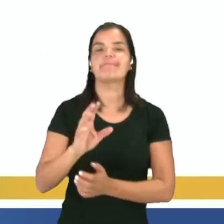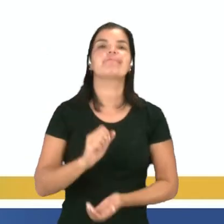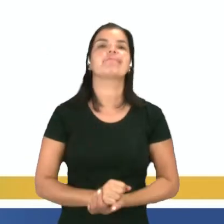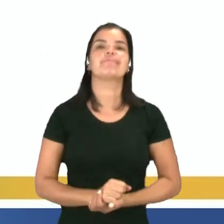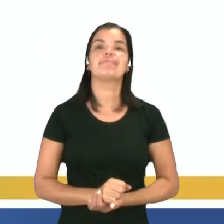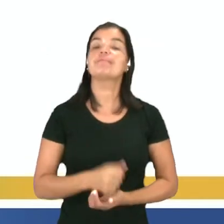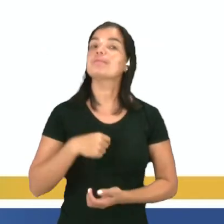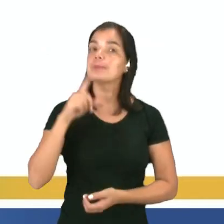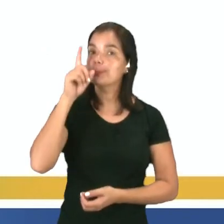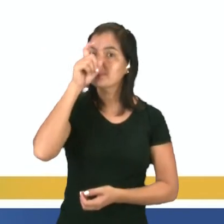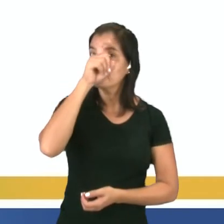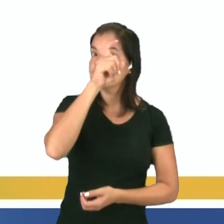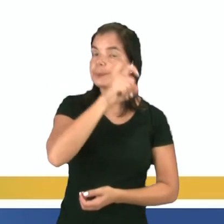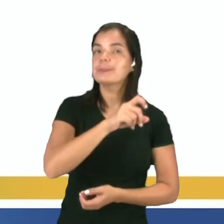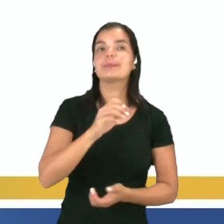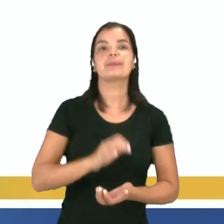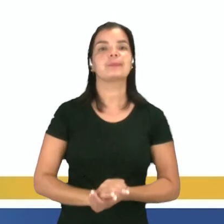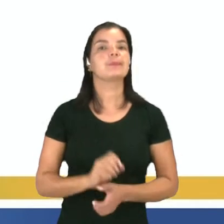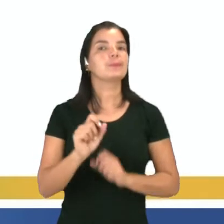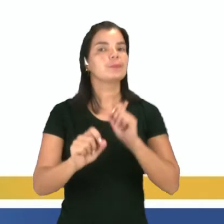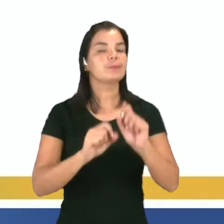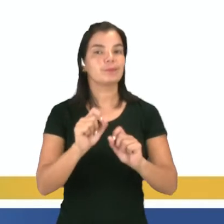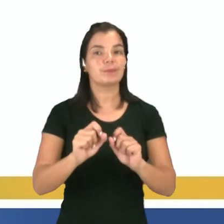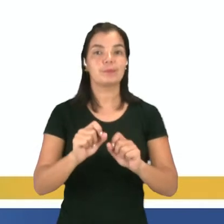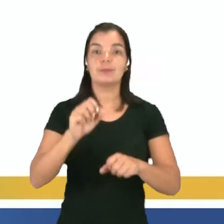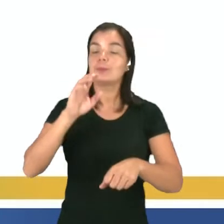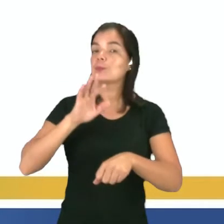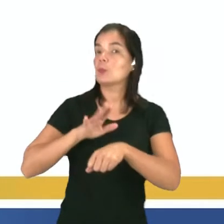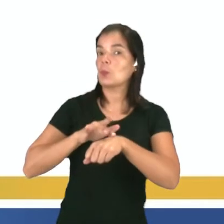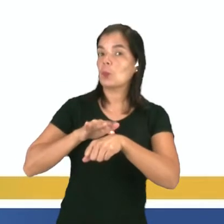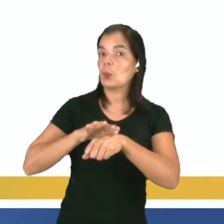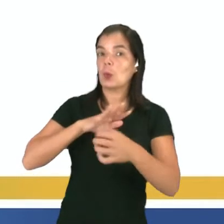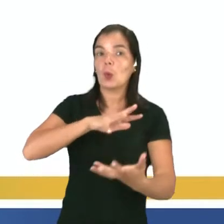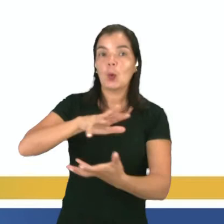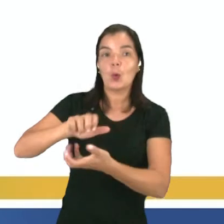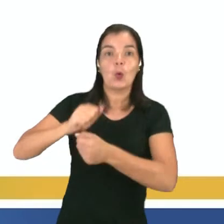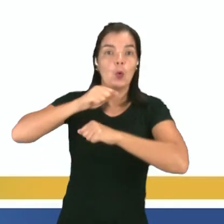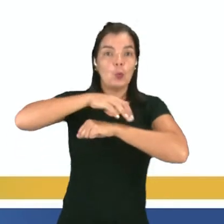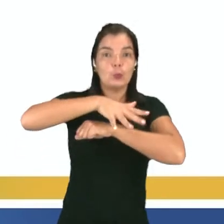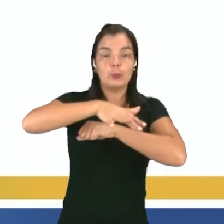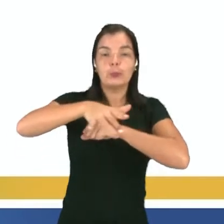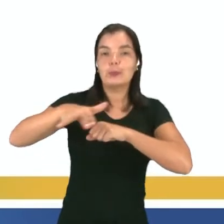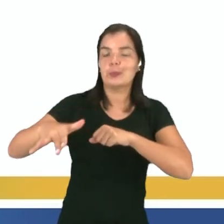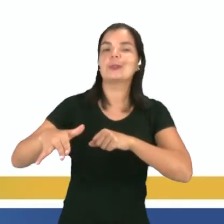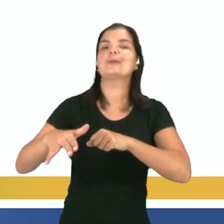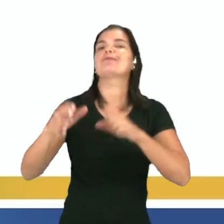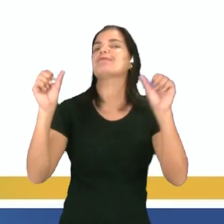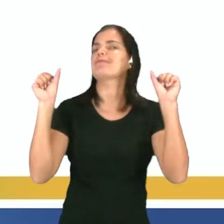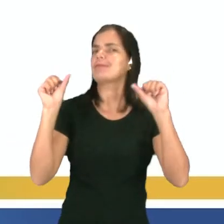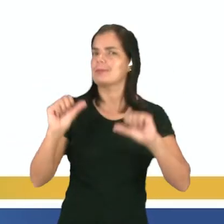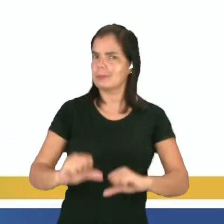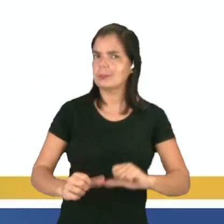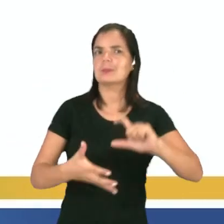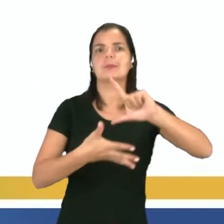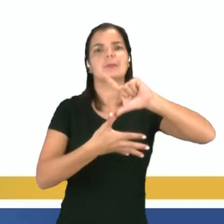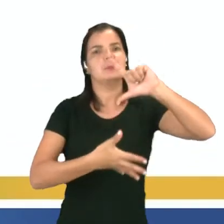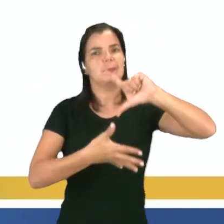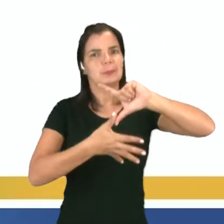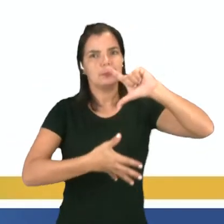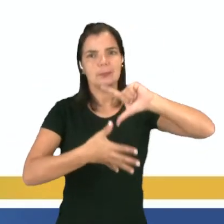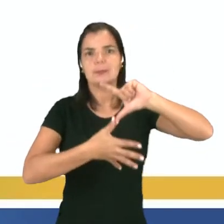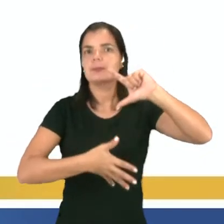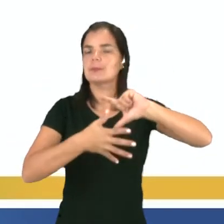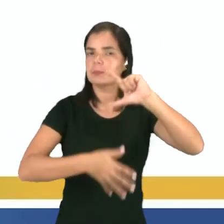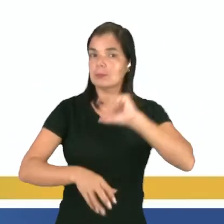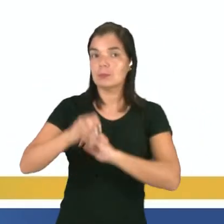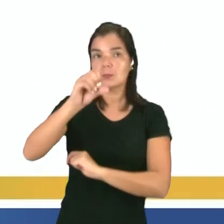um agravo maior ainda, que é com a pandemia, que isso vai ter um efeito devastador para a América Latina.